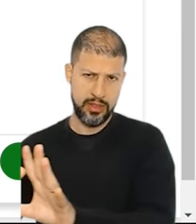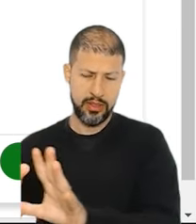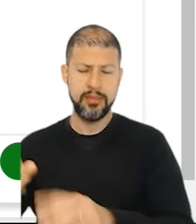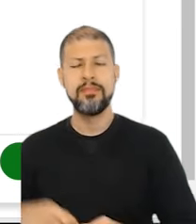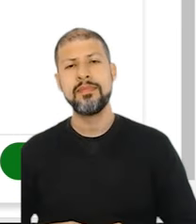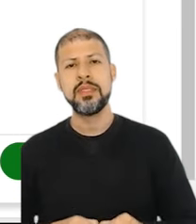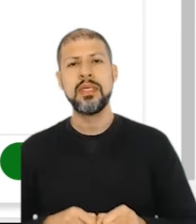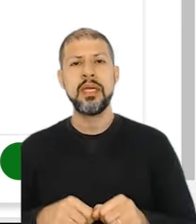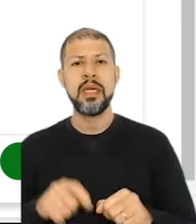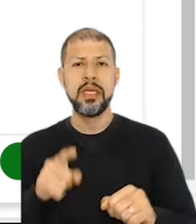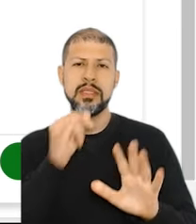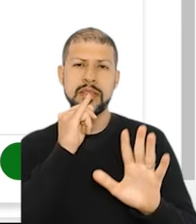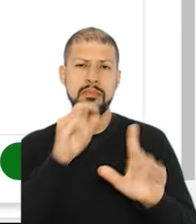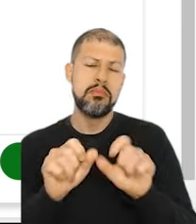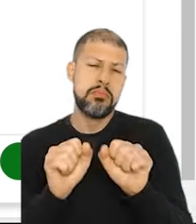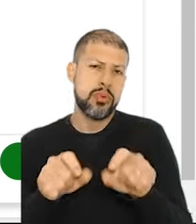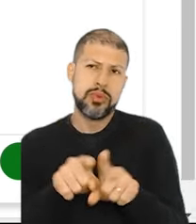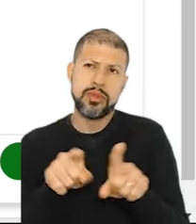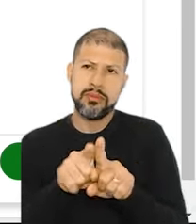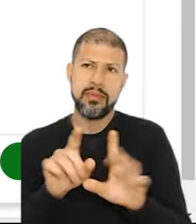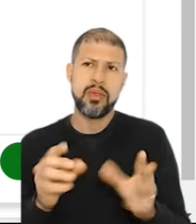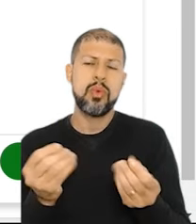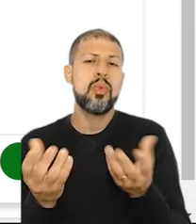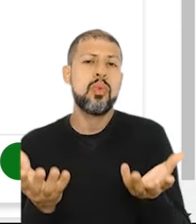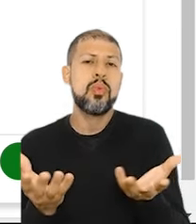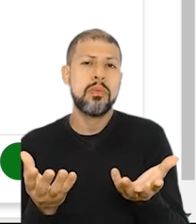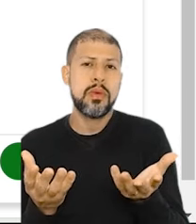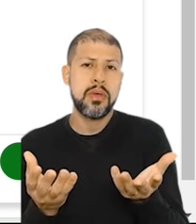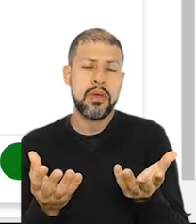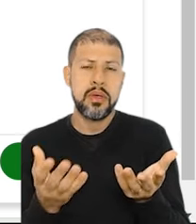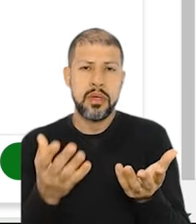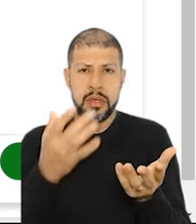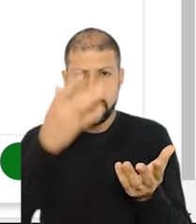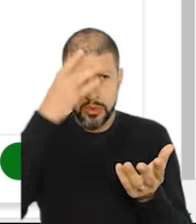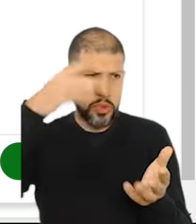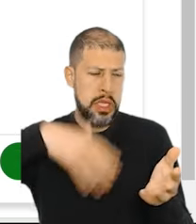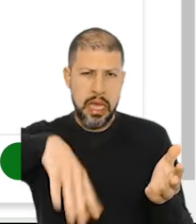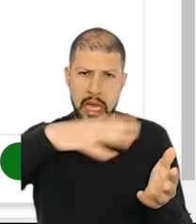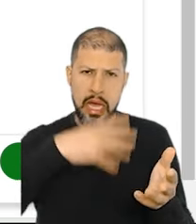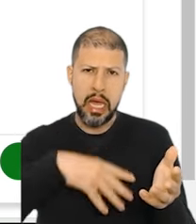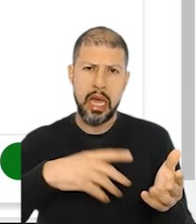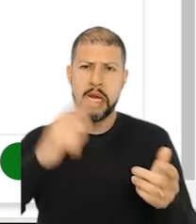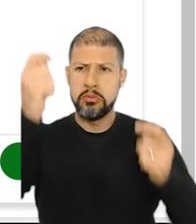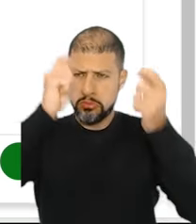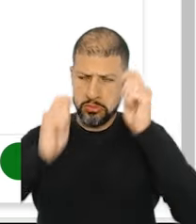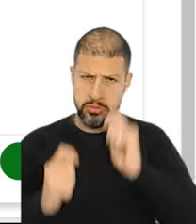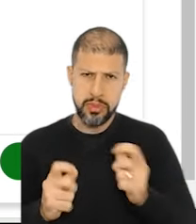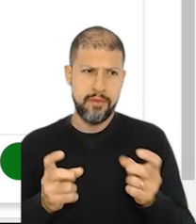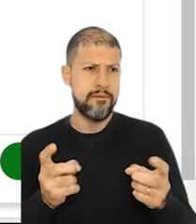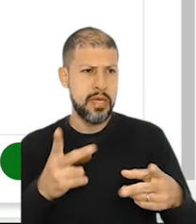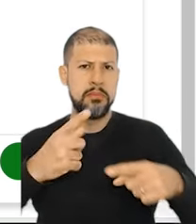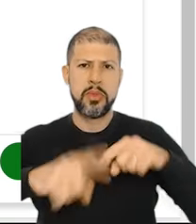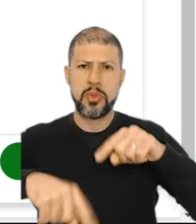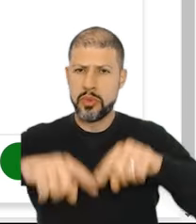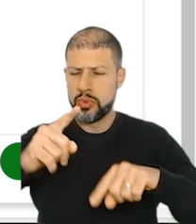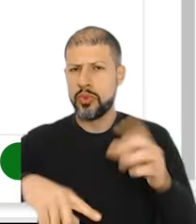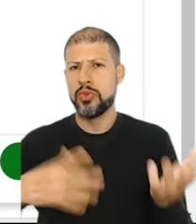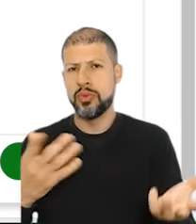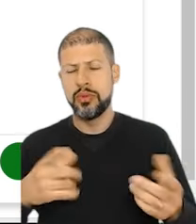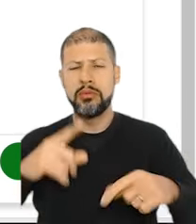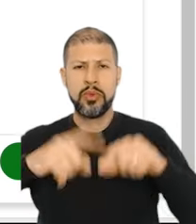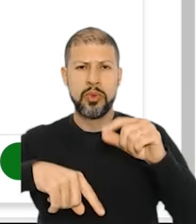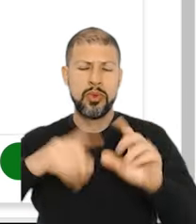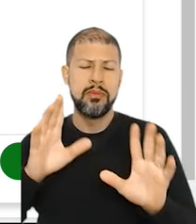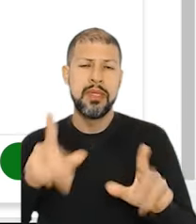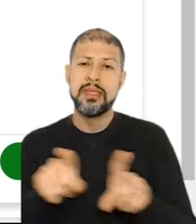peças no caso de um mecânico que pode se esse exemplo pode também ser utilizado para eh uma pessoa na área da beleza que venda produtos né ela